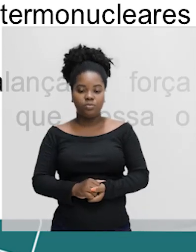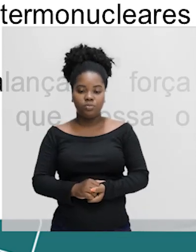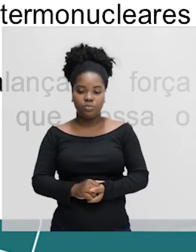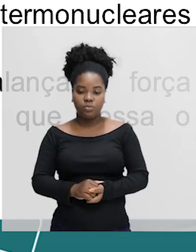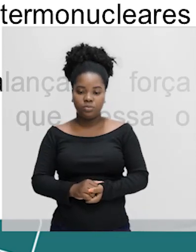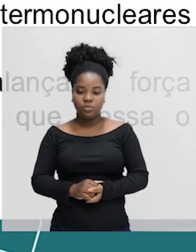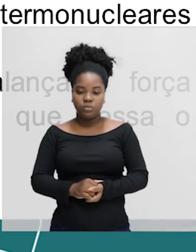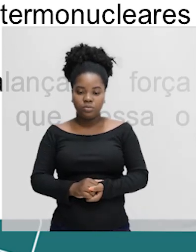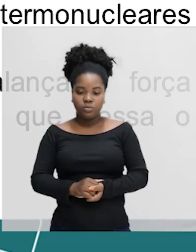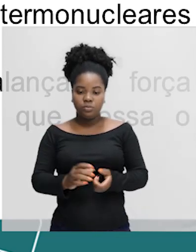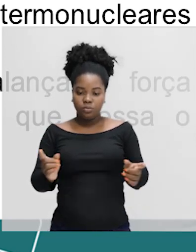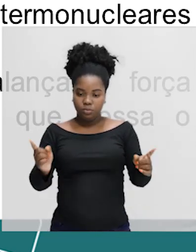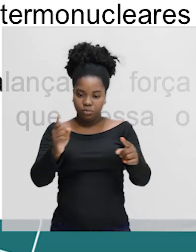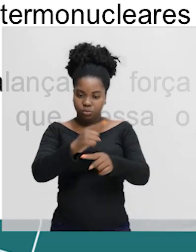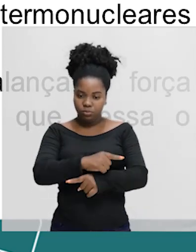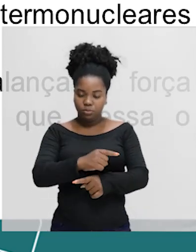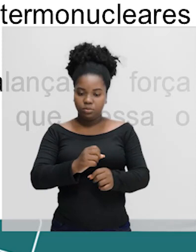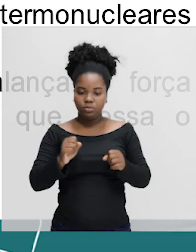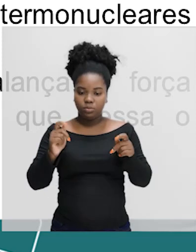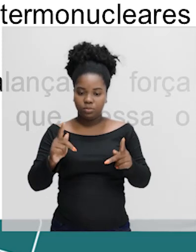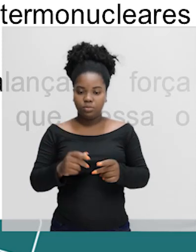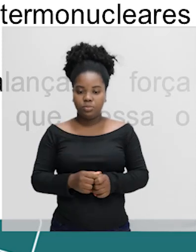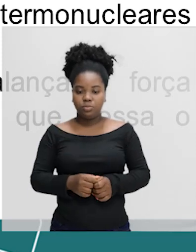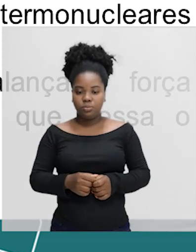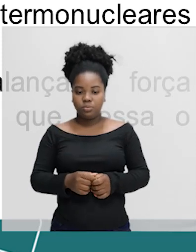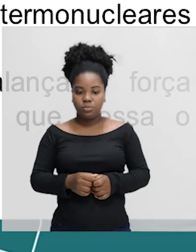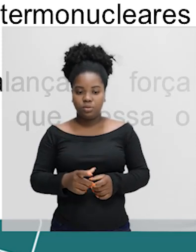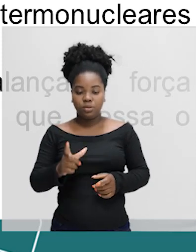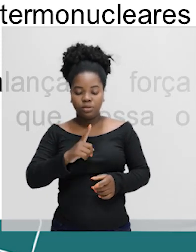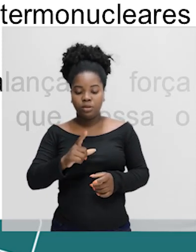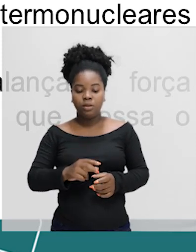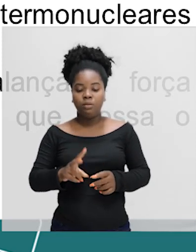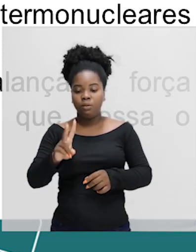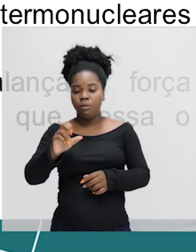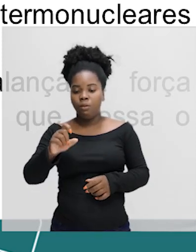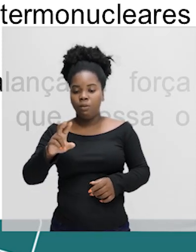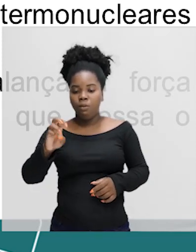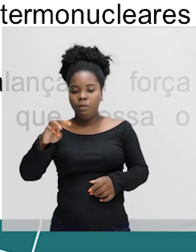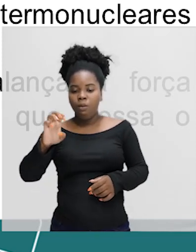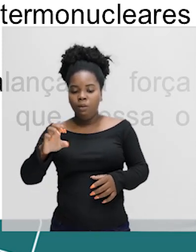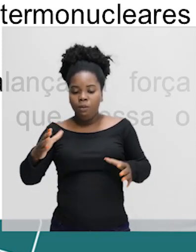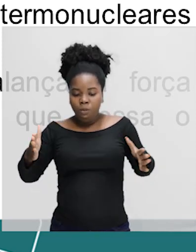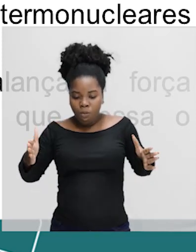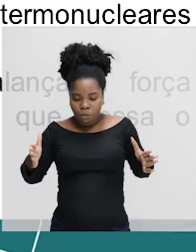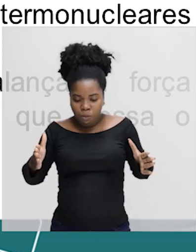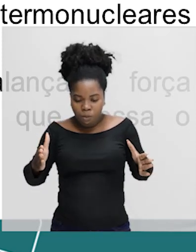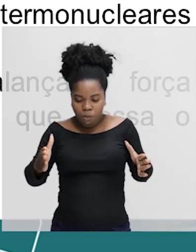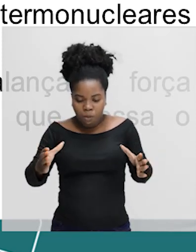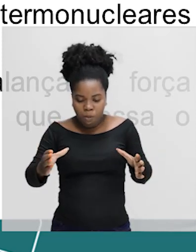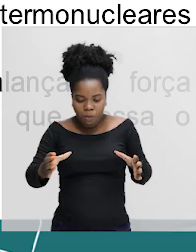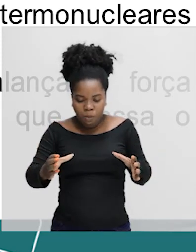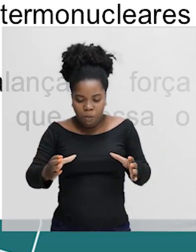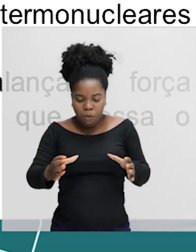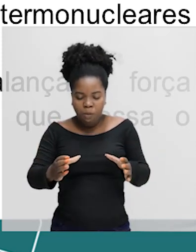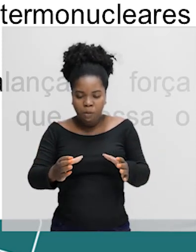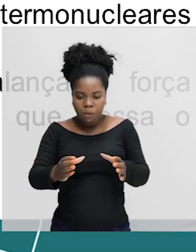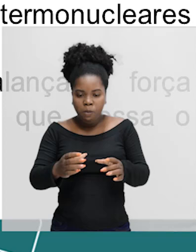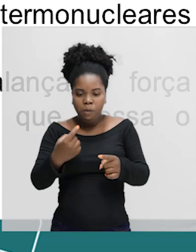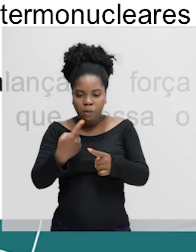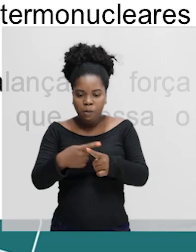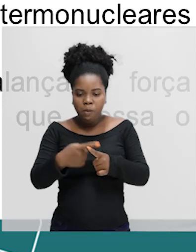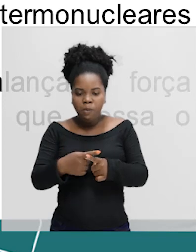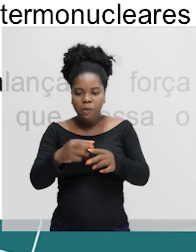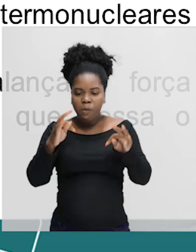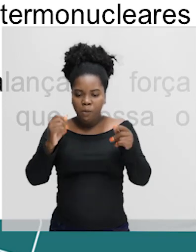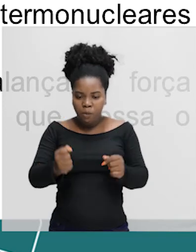certo? Então eu estou diminuindo o volume, porque eu estou pegando toda aquela matéria e estou colocando